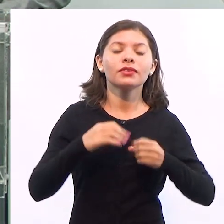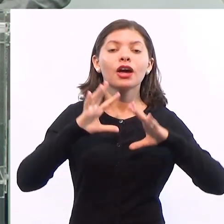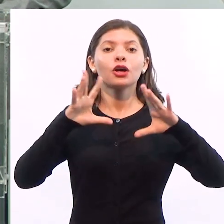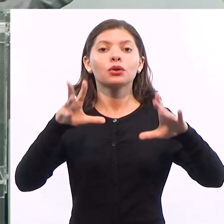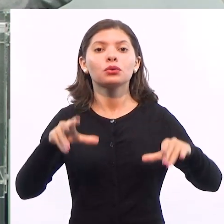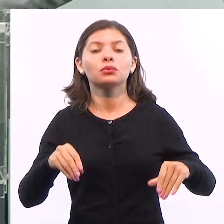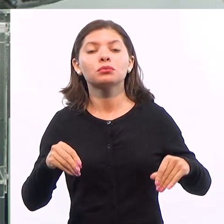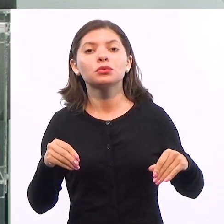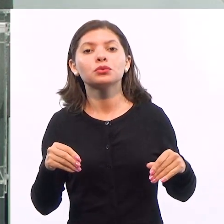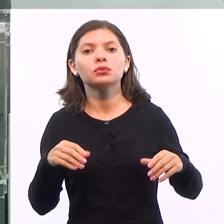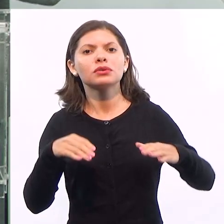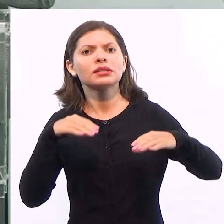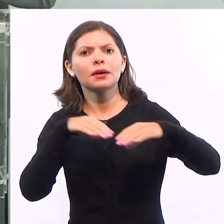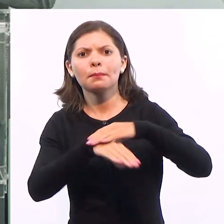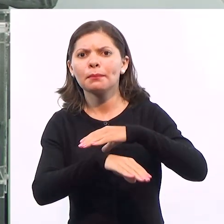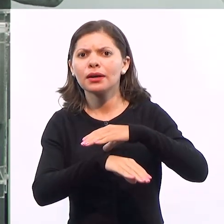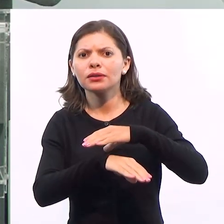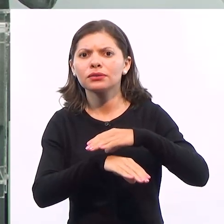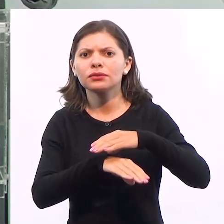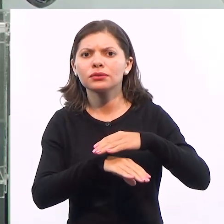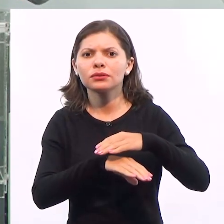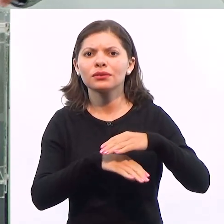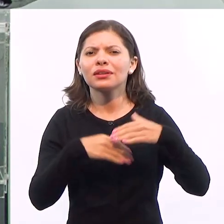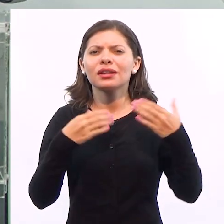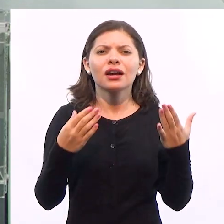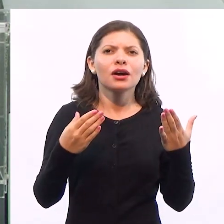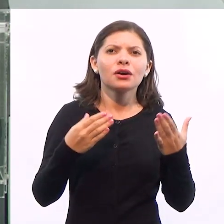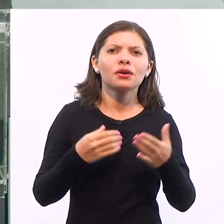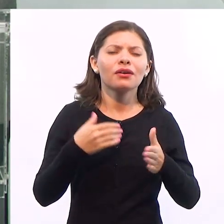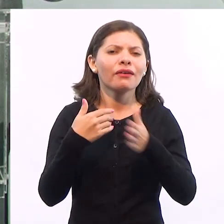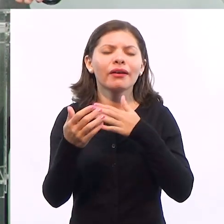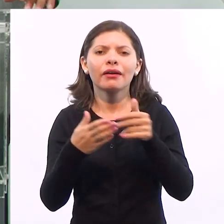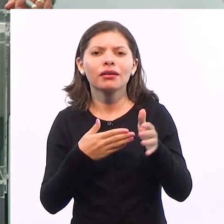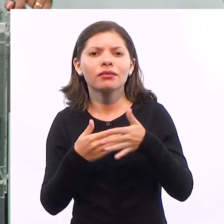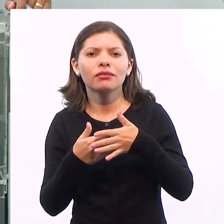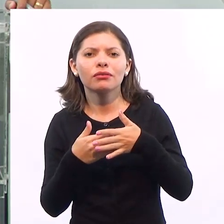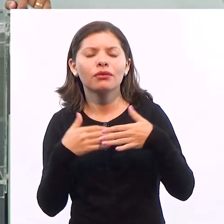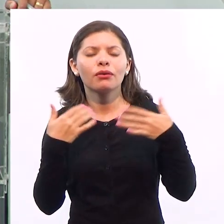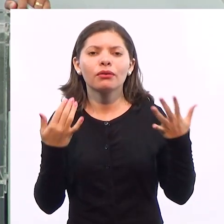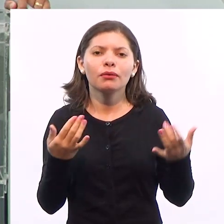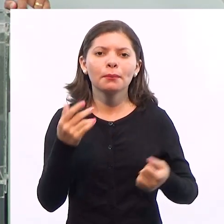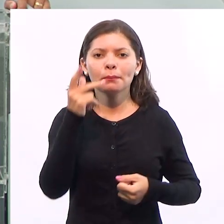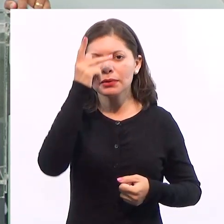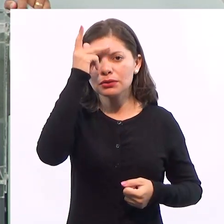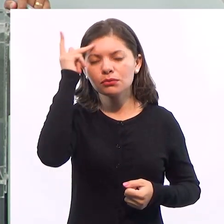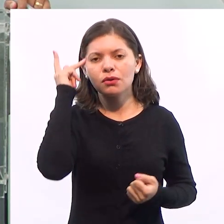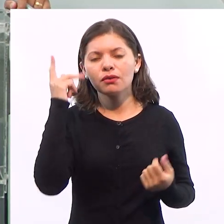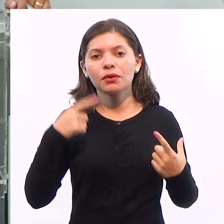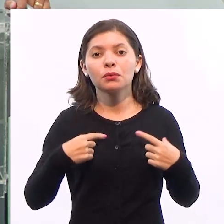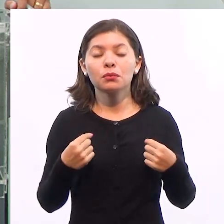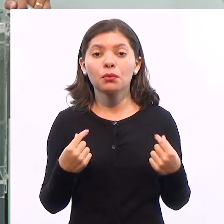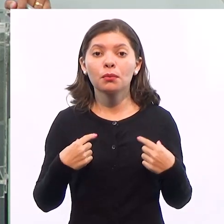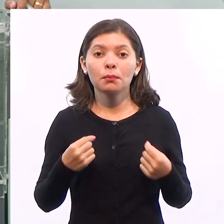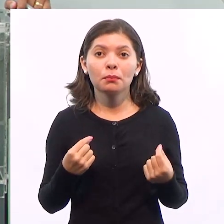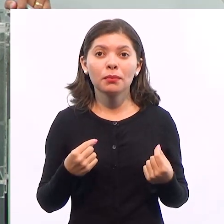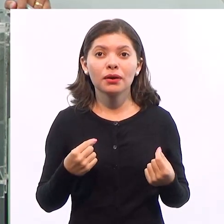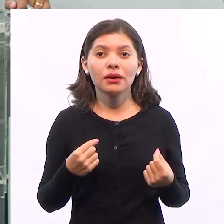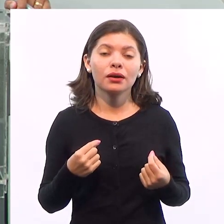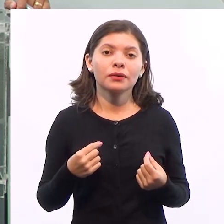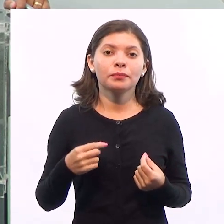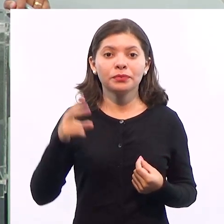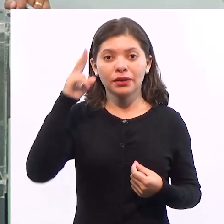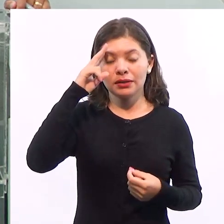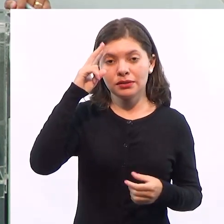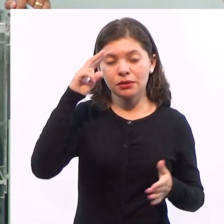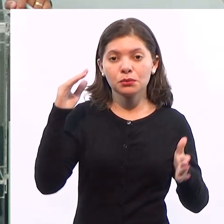terno. Todo mundo ir vestido de roupa social, sapato social. Não, lá o pessoal vai mais descolado. Ou então o pessoal vai vestido com roupa